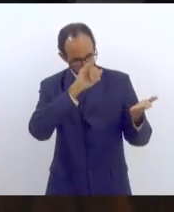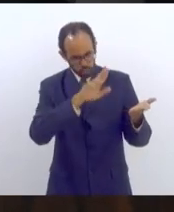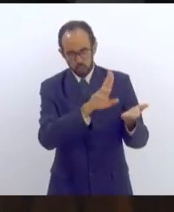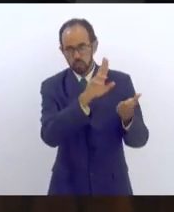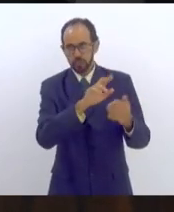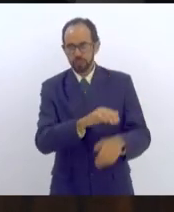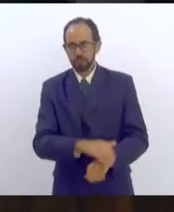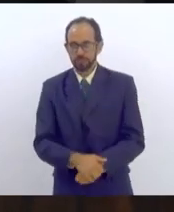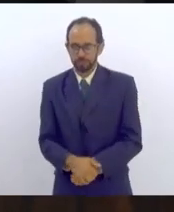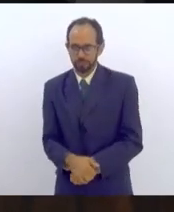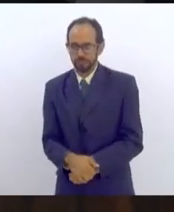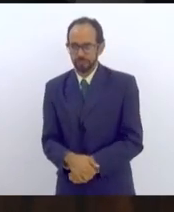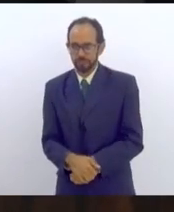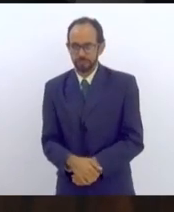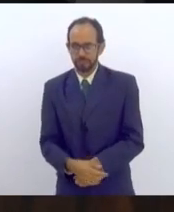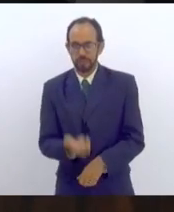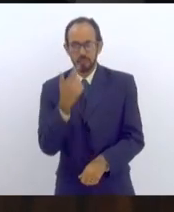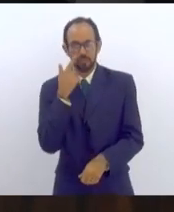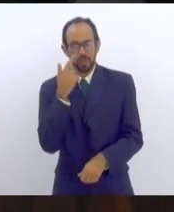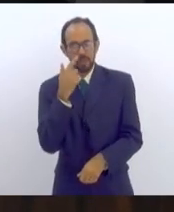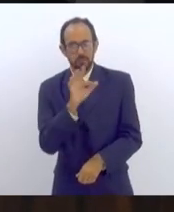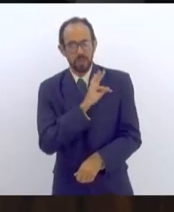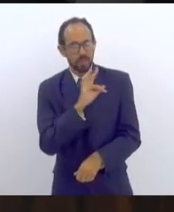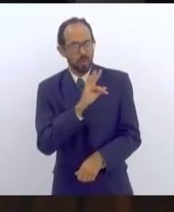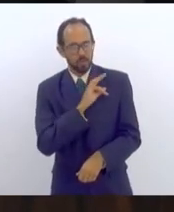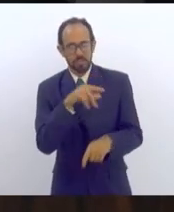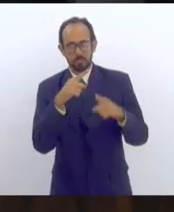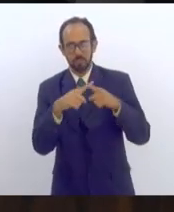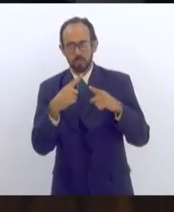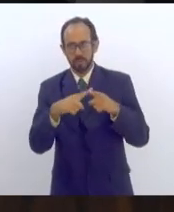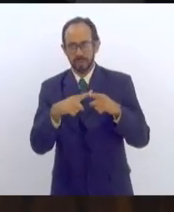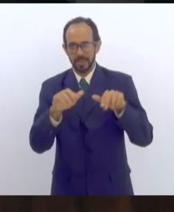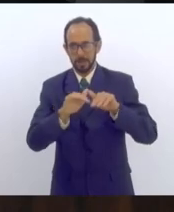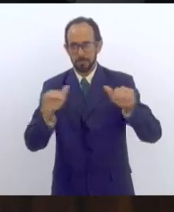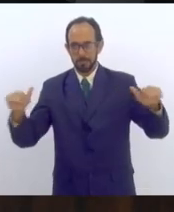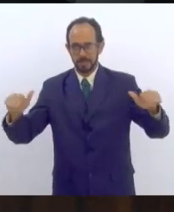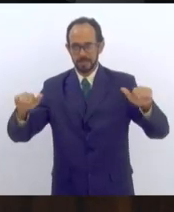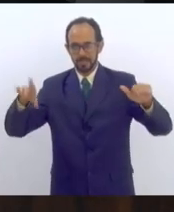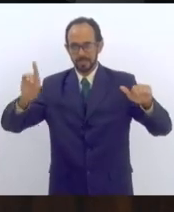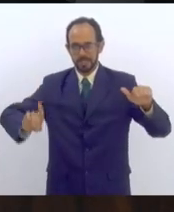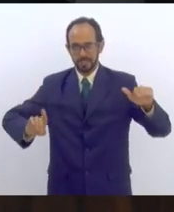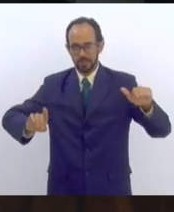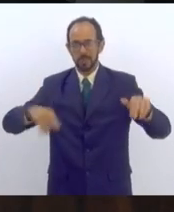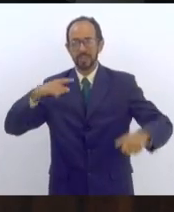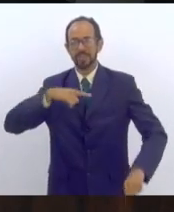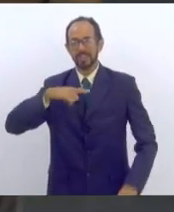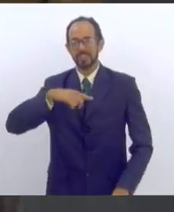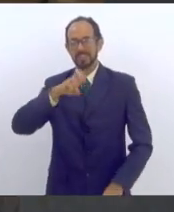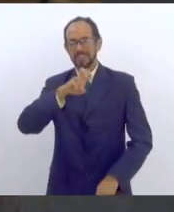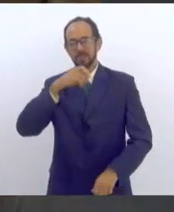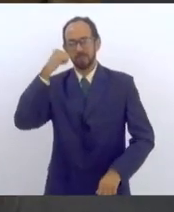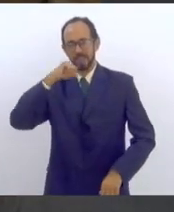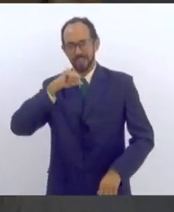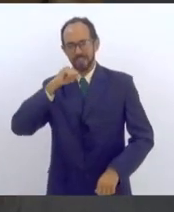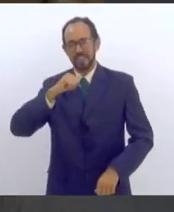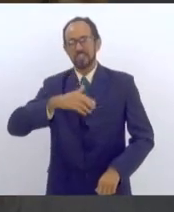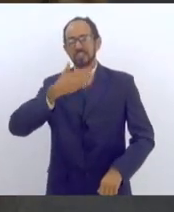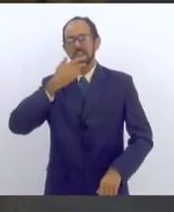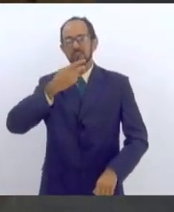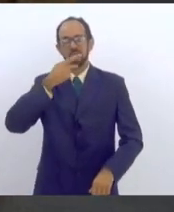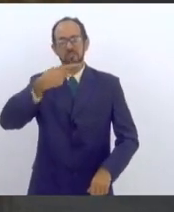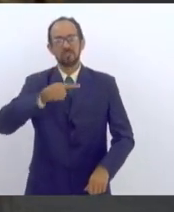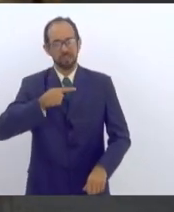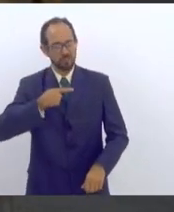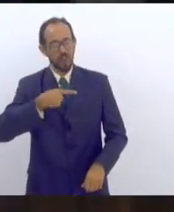vendo, nobre amiga Marta Rocha, porque a nossa mesa diretora tem 5 mulheres, ela já me intimou que vai vir aqui e vai colocar